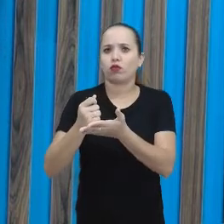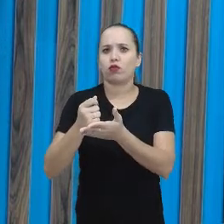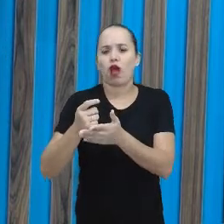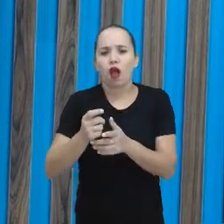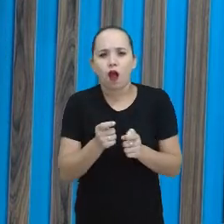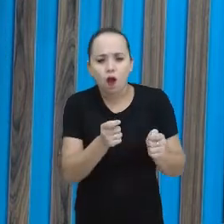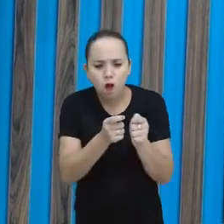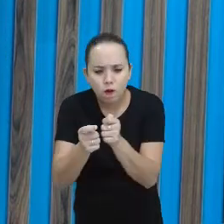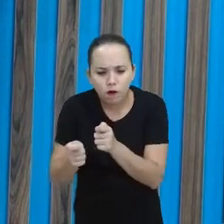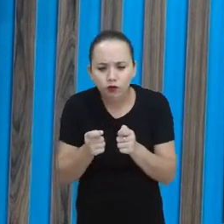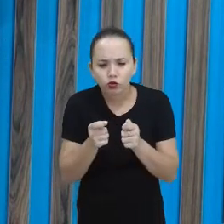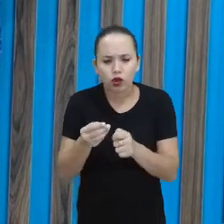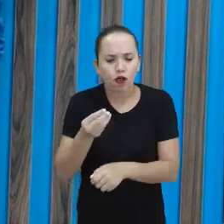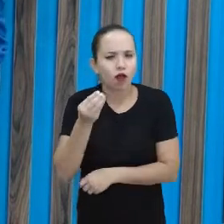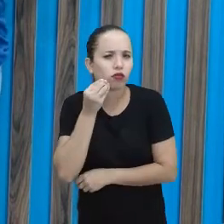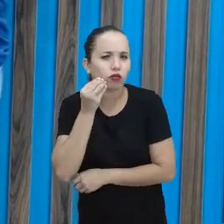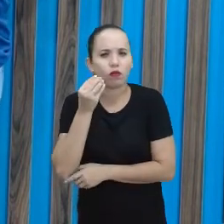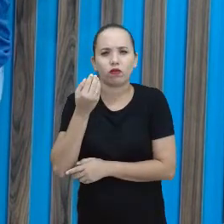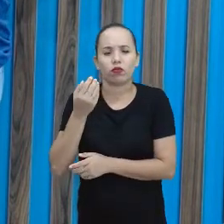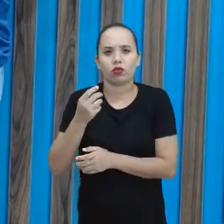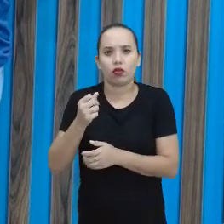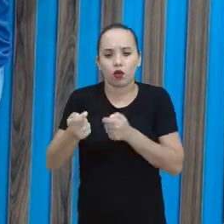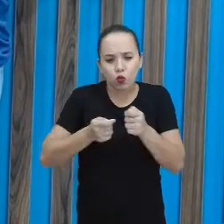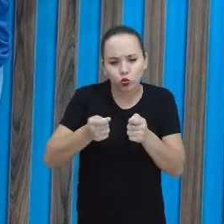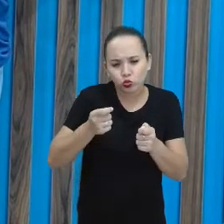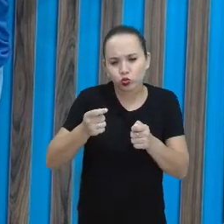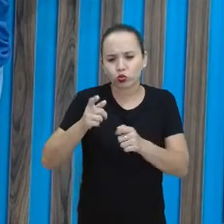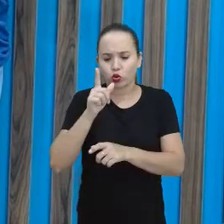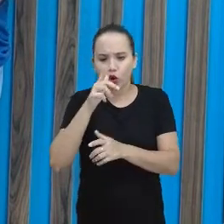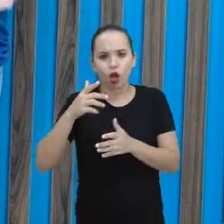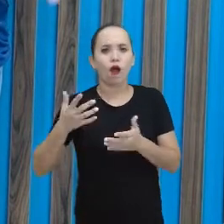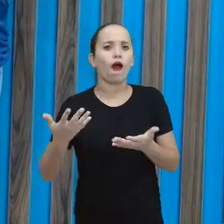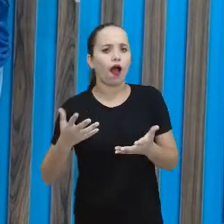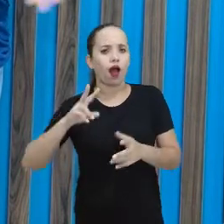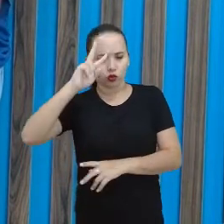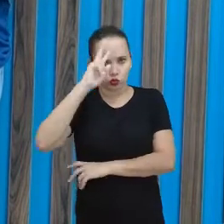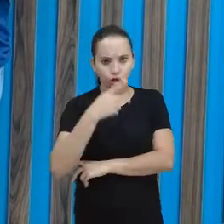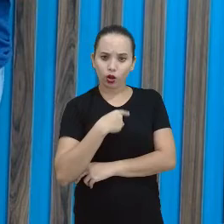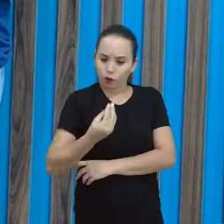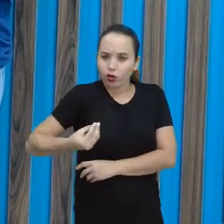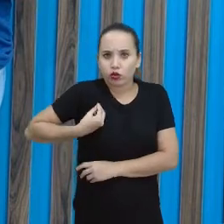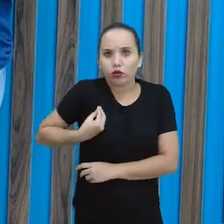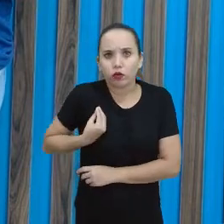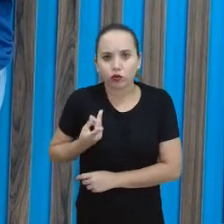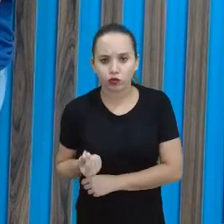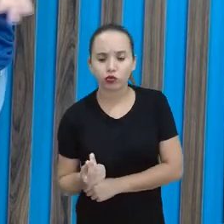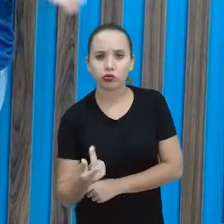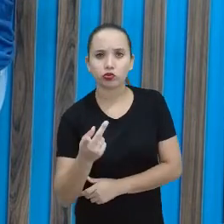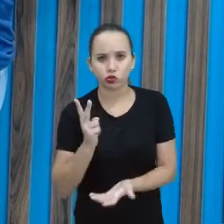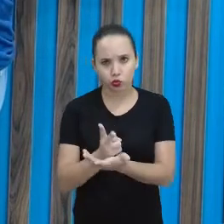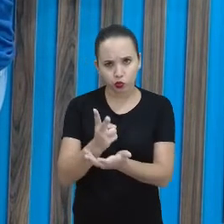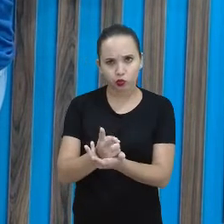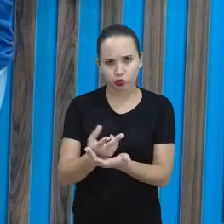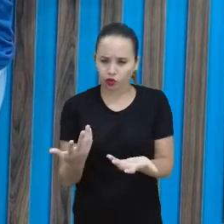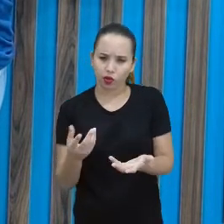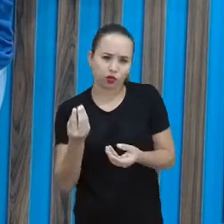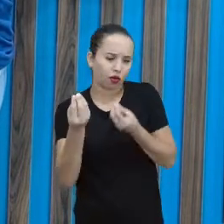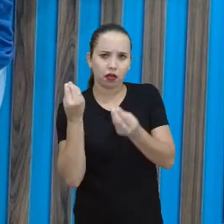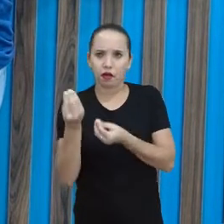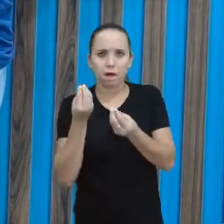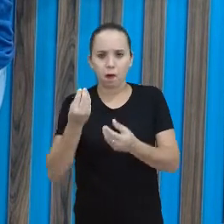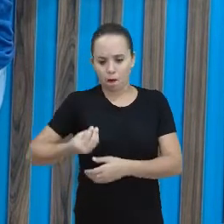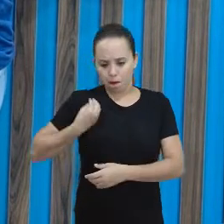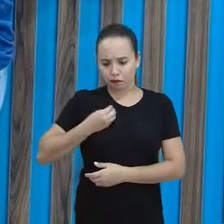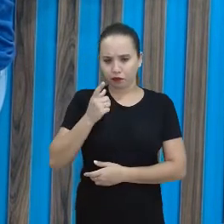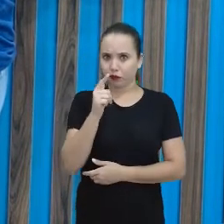um caminho, né? Para que o homem não se perca, né, professora? Pra gente, como é que a gente vai viver num planeta sem água, que é um